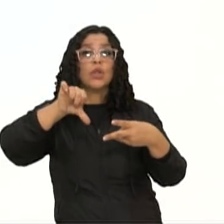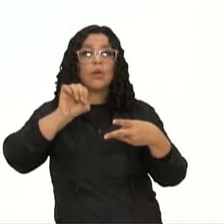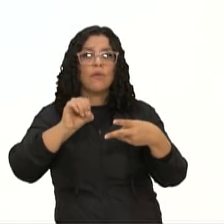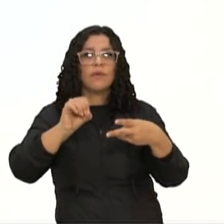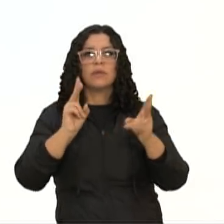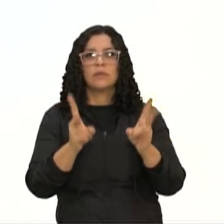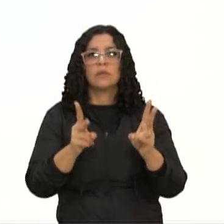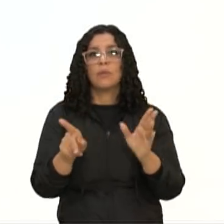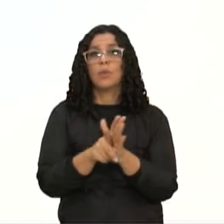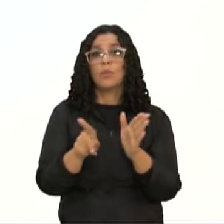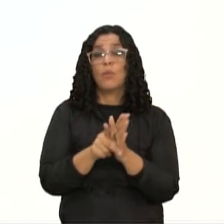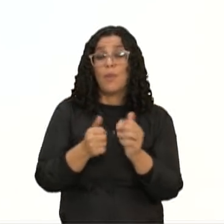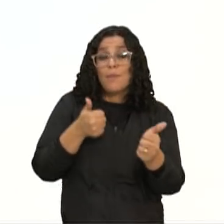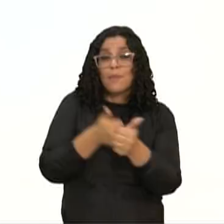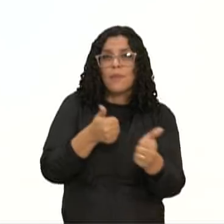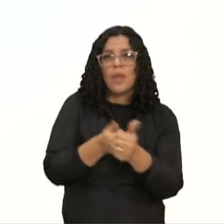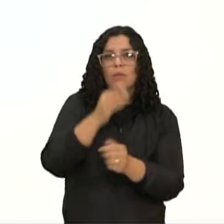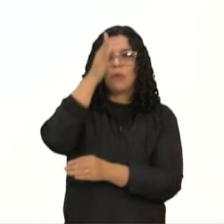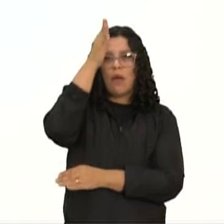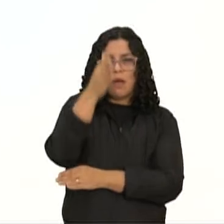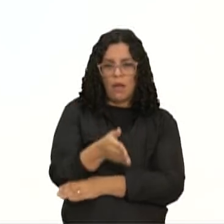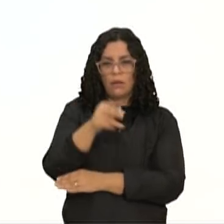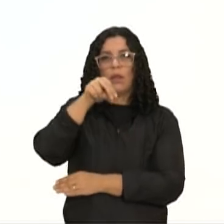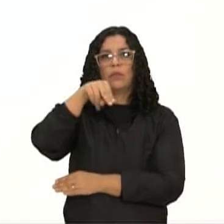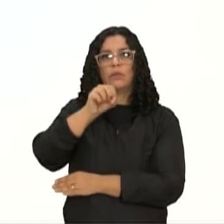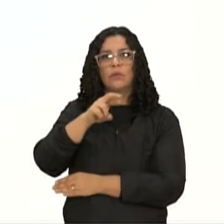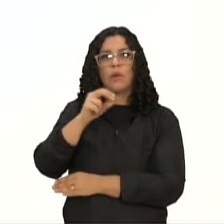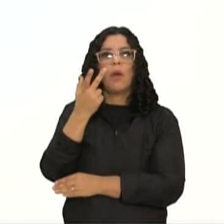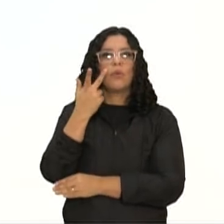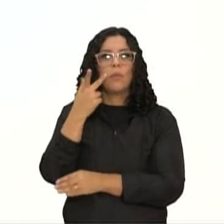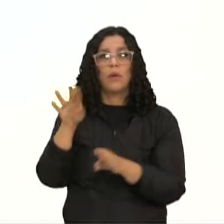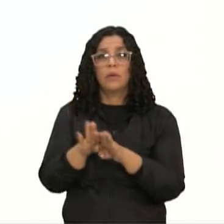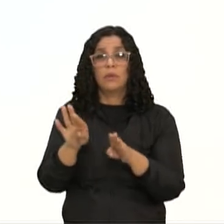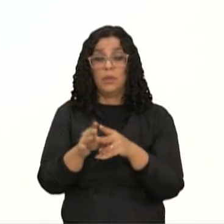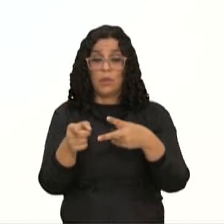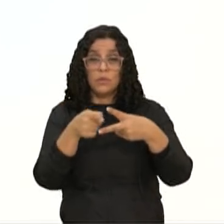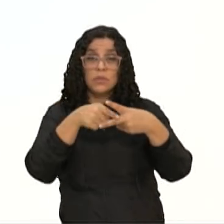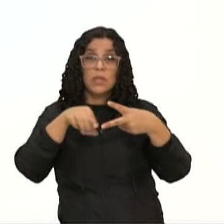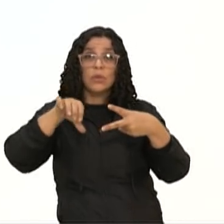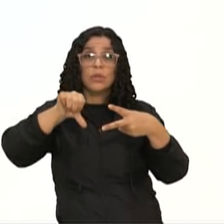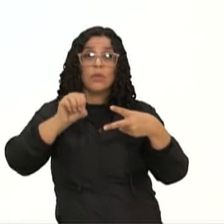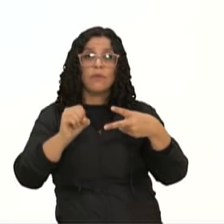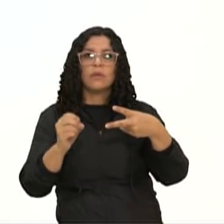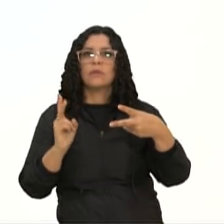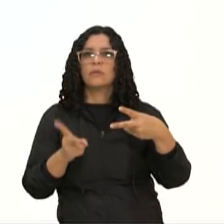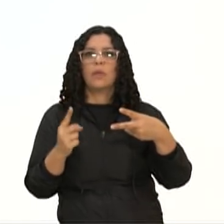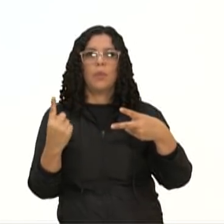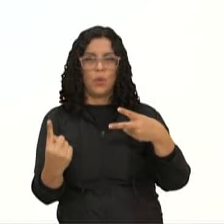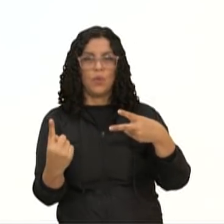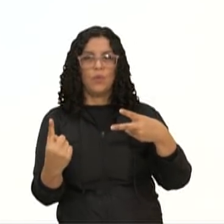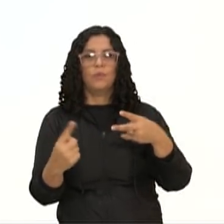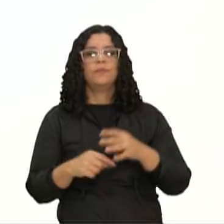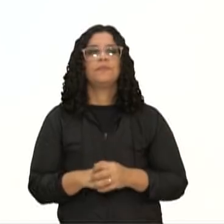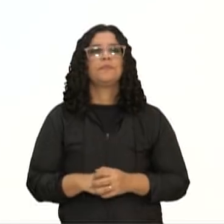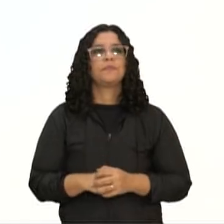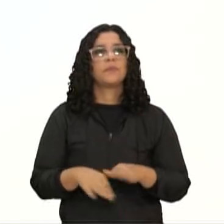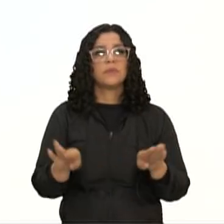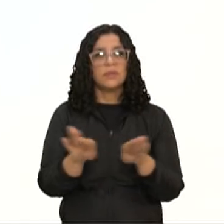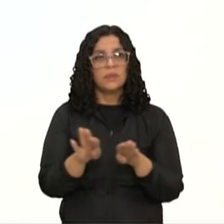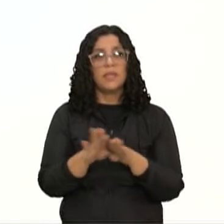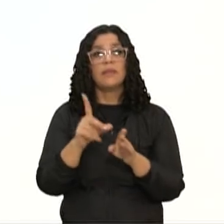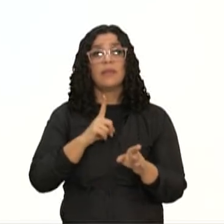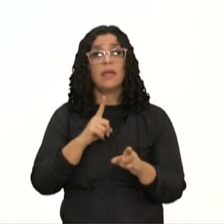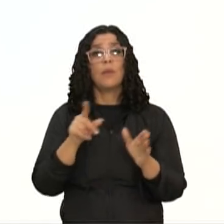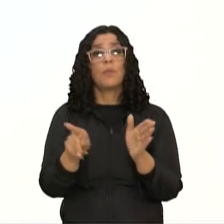a partir da normal. E dentro dessa circunstância, o seno de 90 graus, isso equivale a um termo matemático, e temos ali